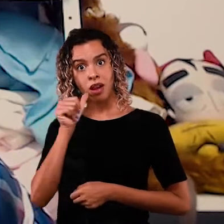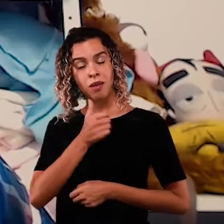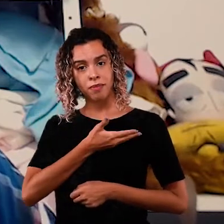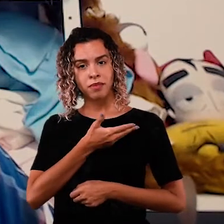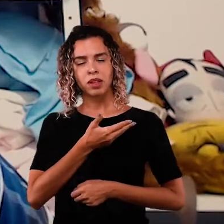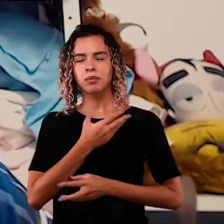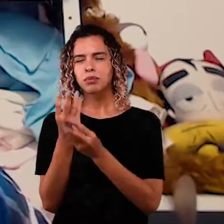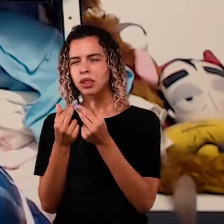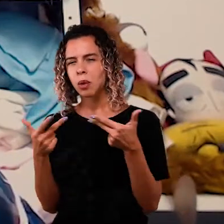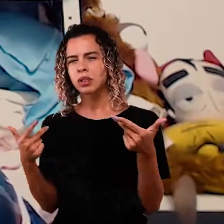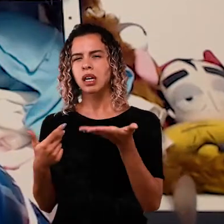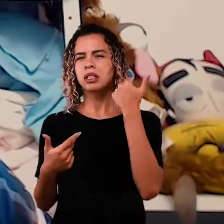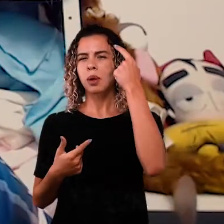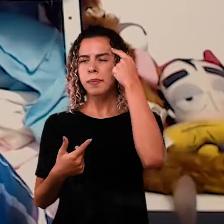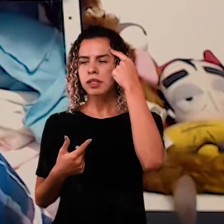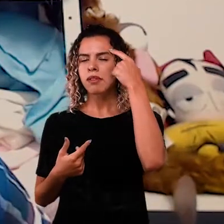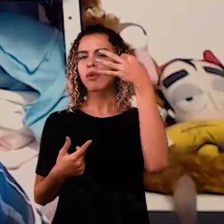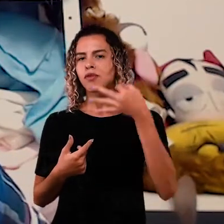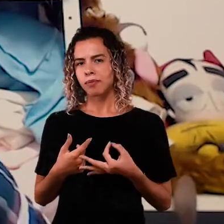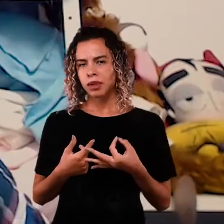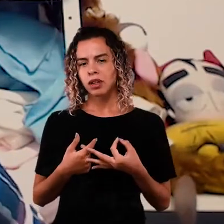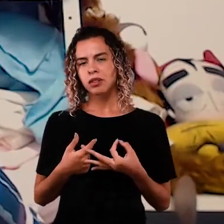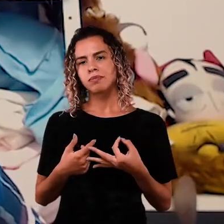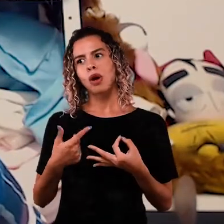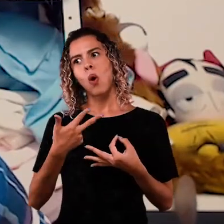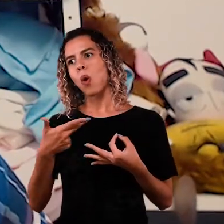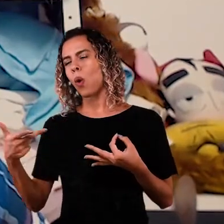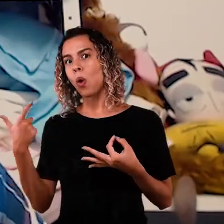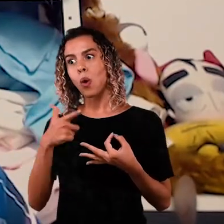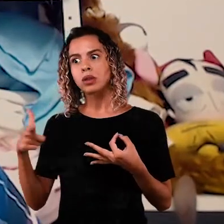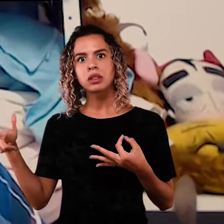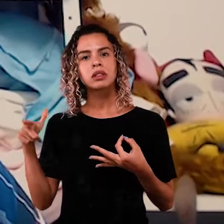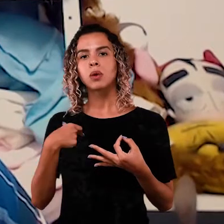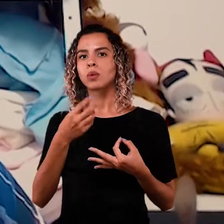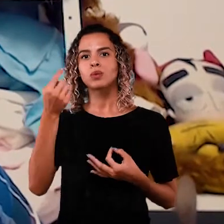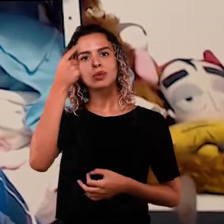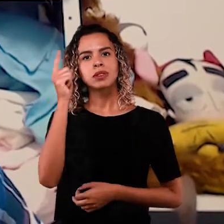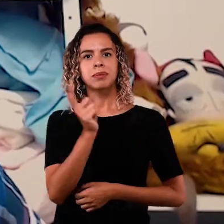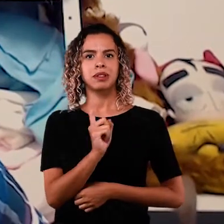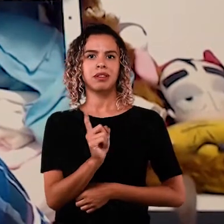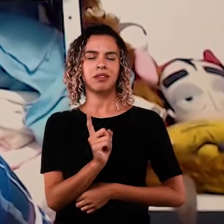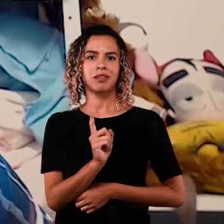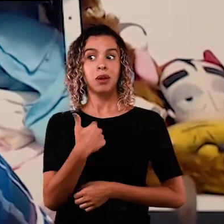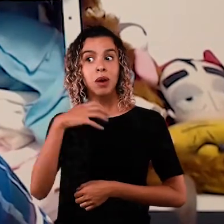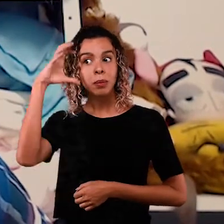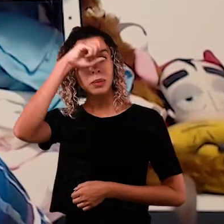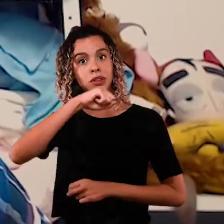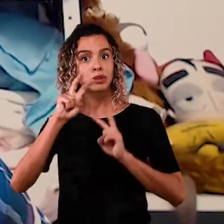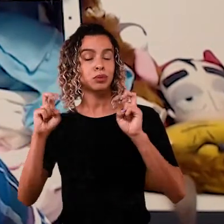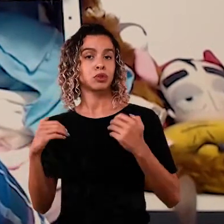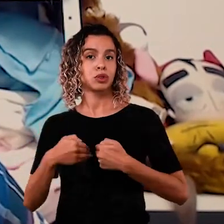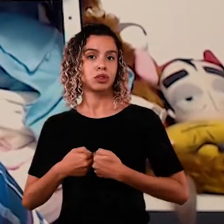E com ela, muitas coisas que eu pensava se confirmaram e outras milhares que eu não sabia,